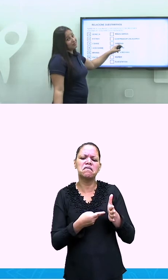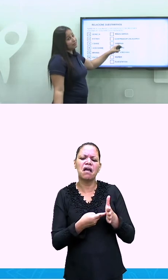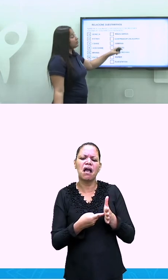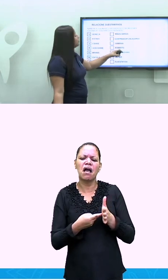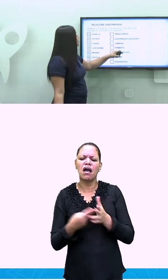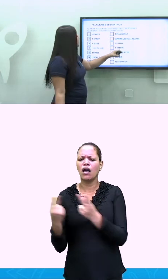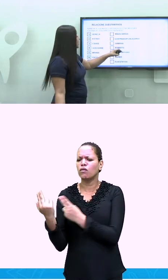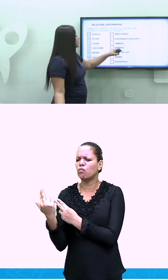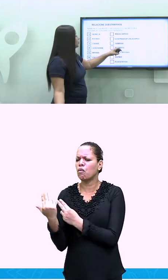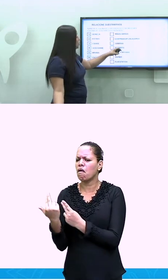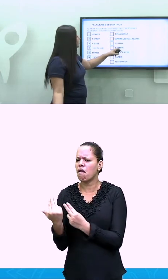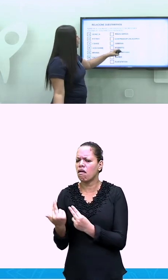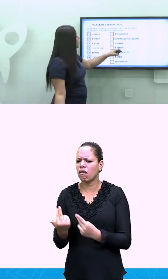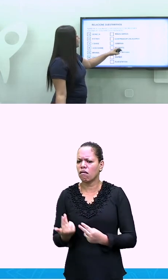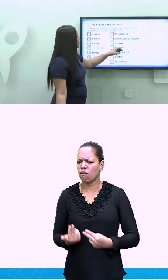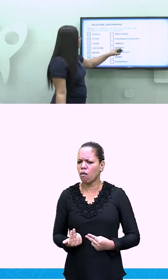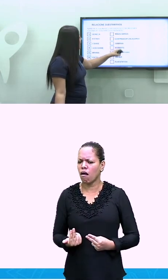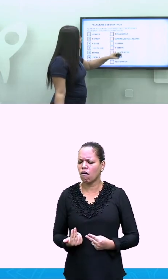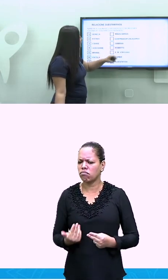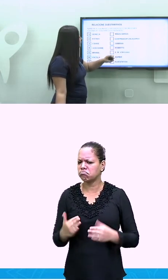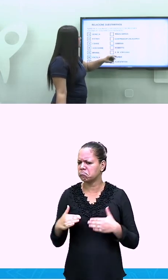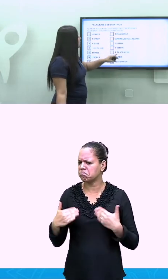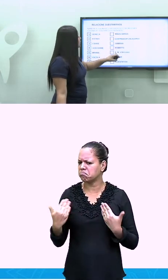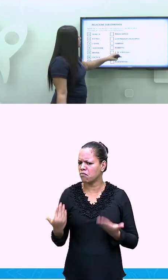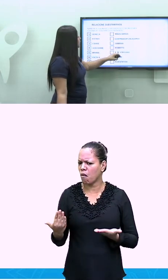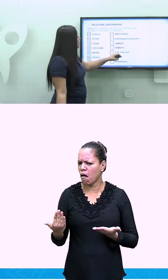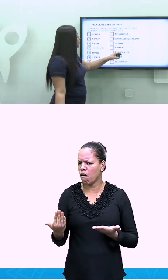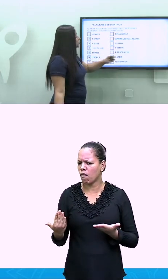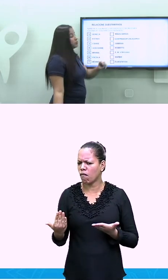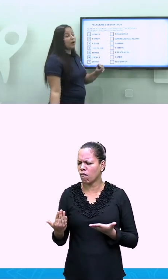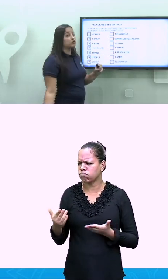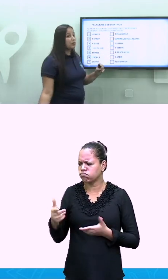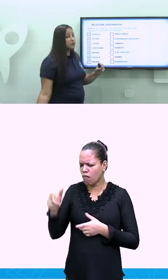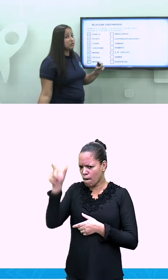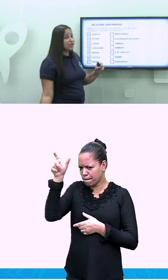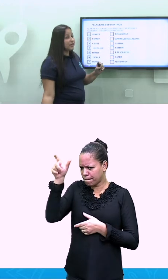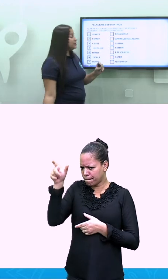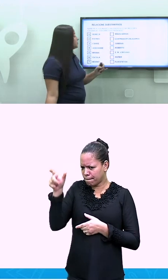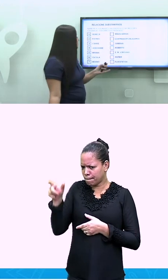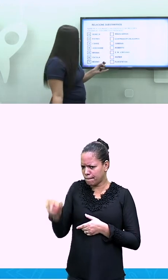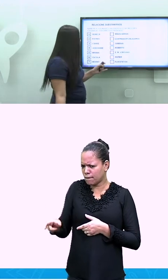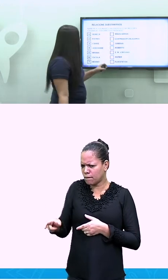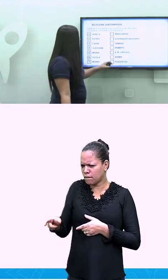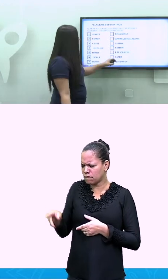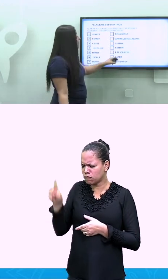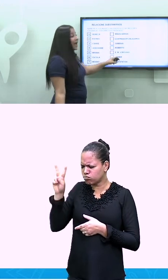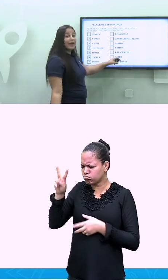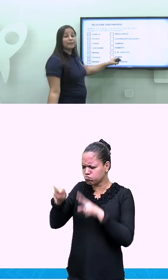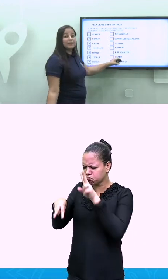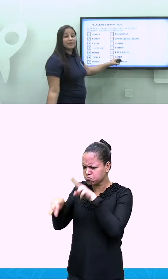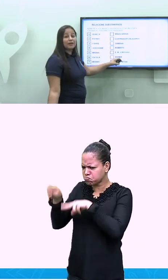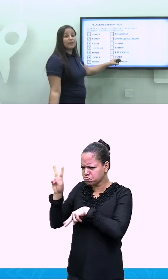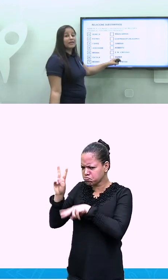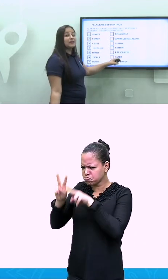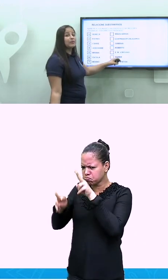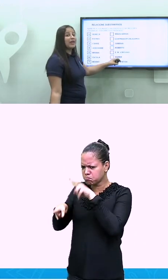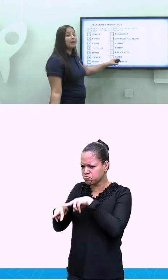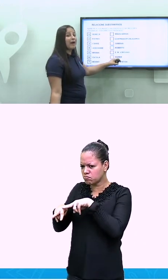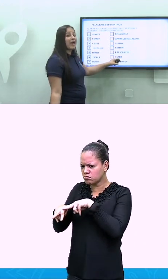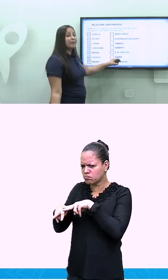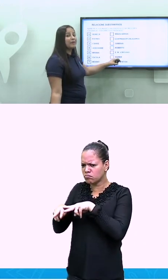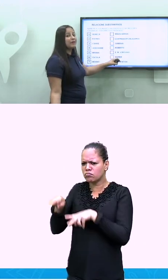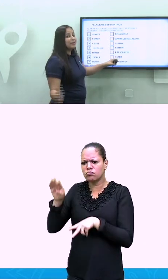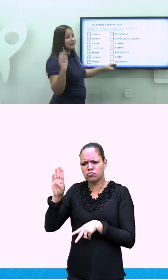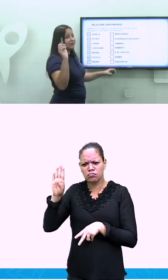Sabrina? Sabrina é um nome próprio. Roberto? Escola Municipal João 23? Barbie? Quem conhece a